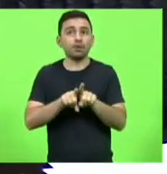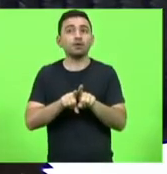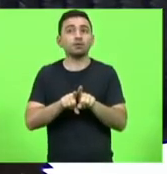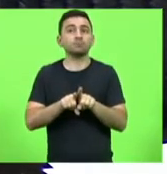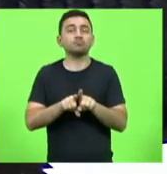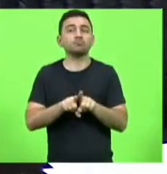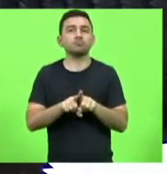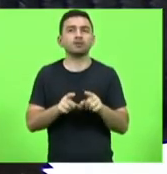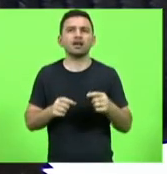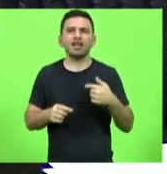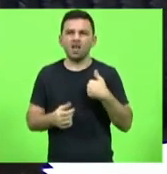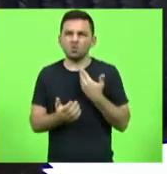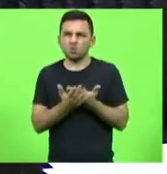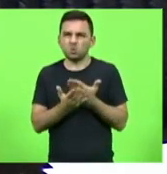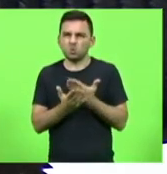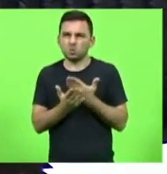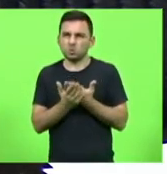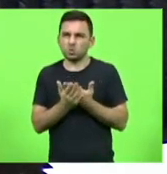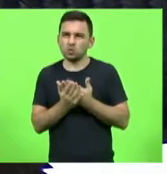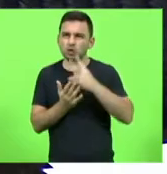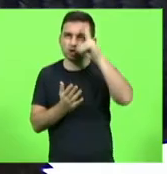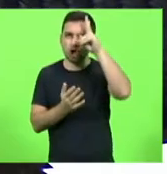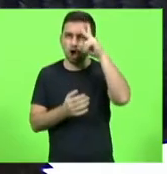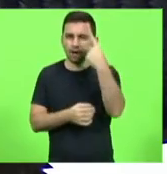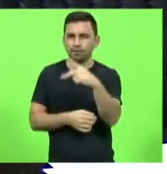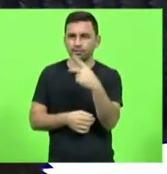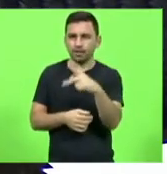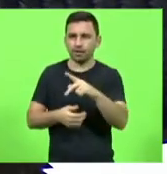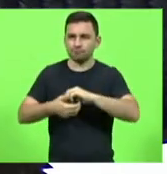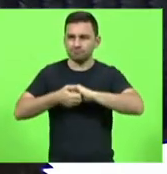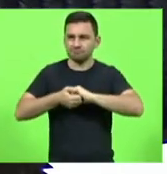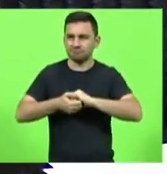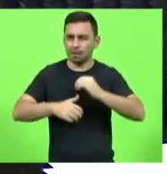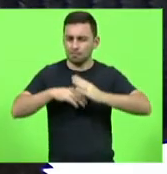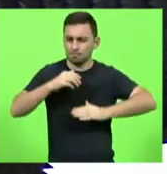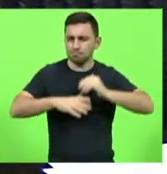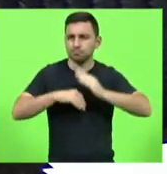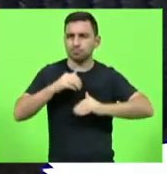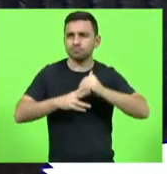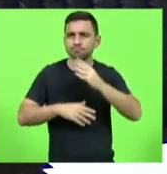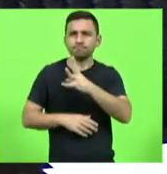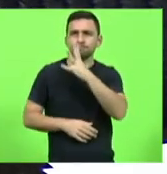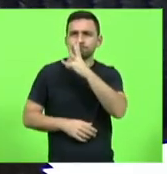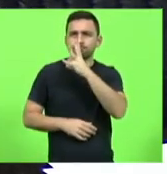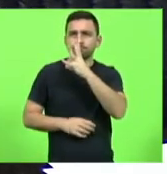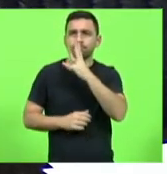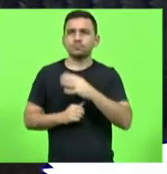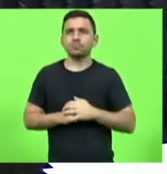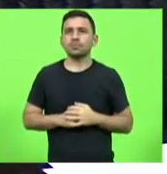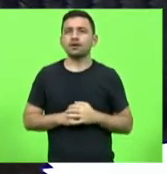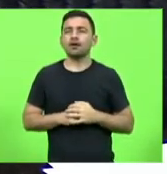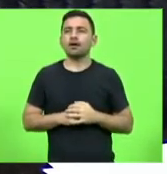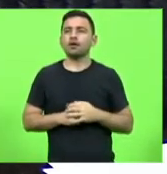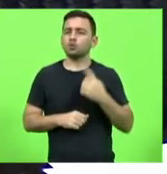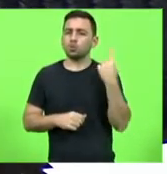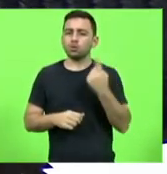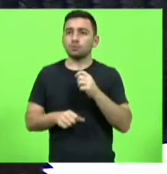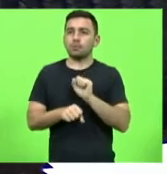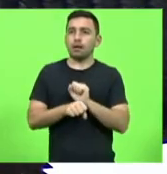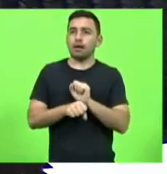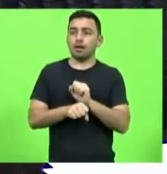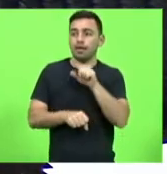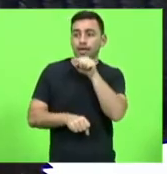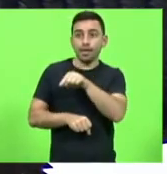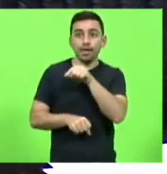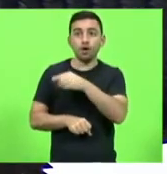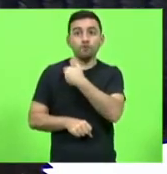extraordinária, eu estudo a biografia dele, porque realmente tem ações daquele homem que é impressionante. Quando se esperava que o governador